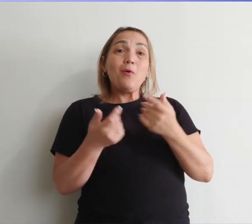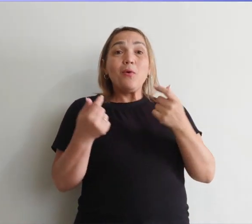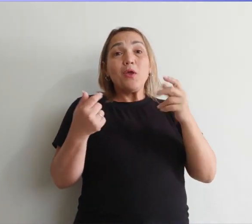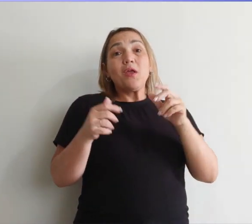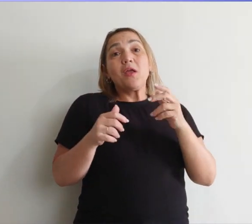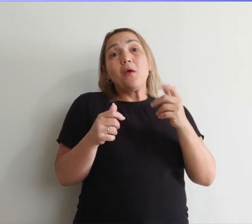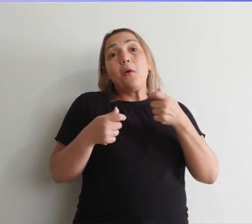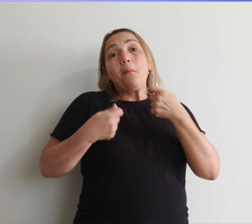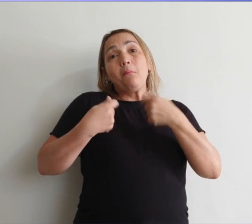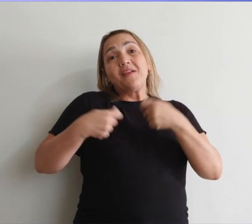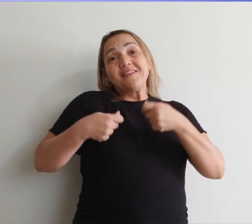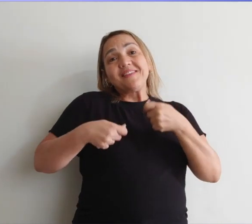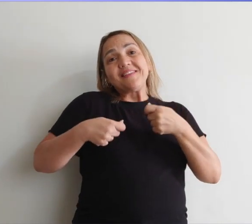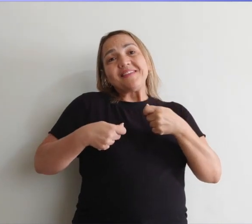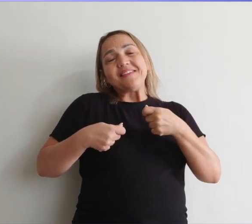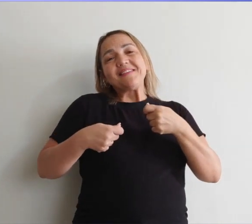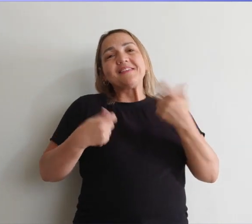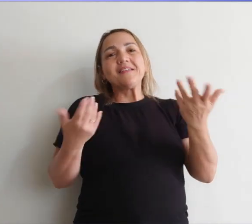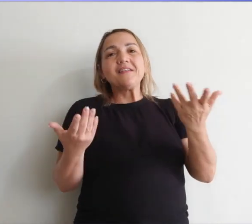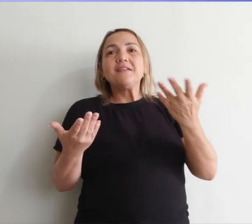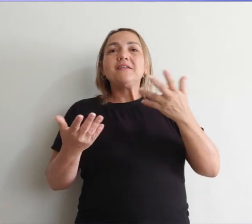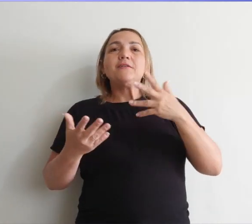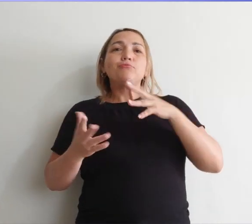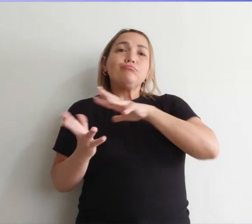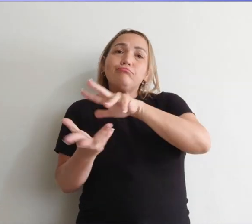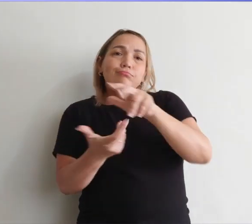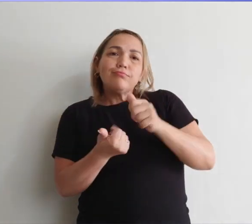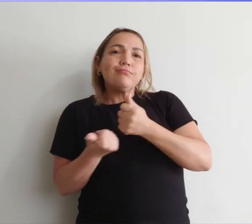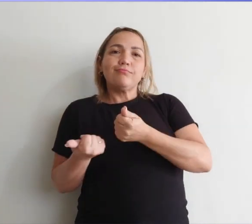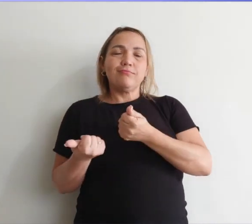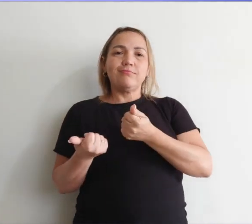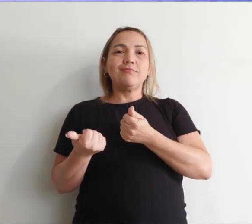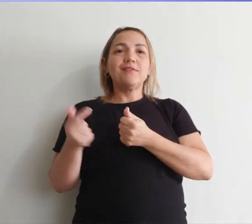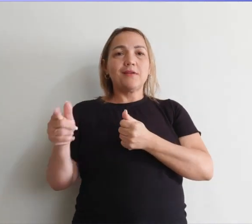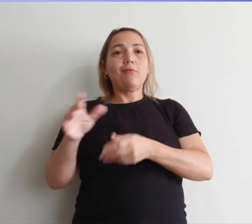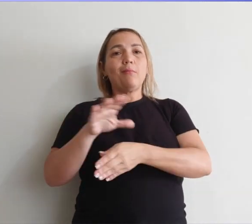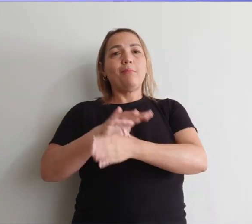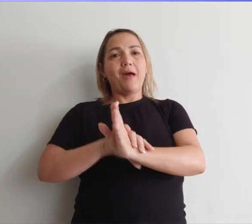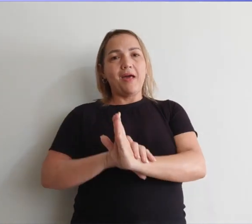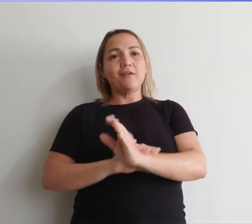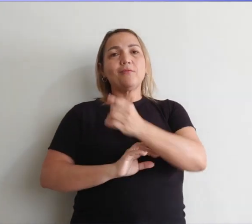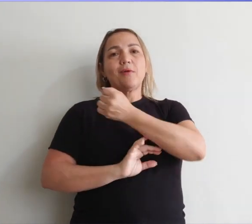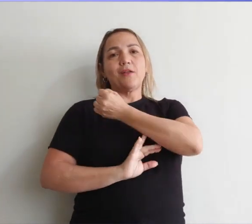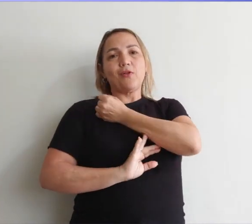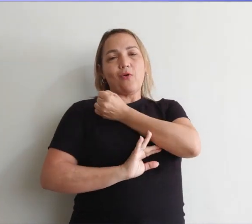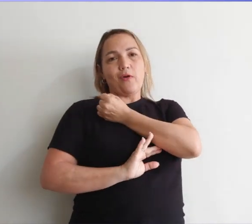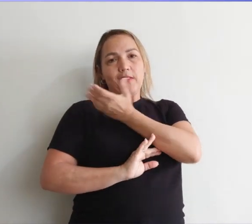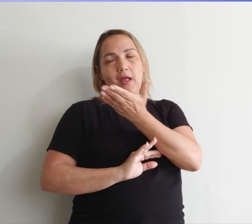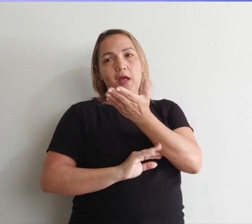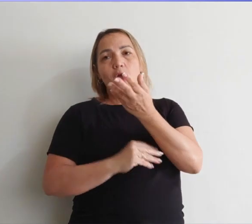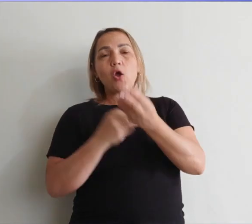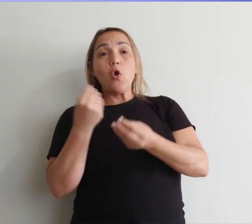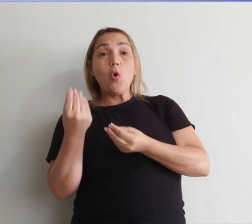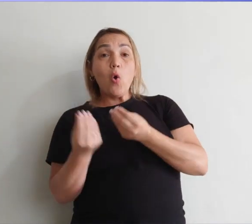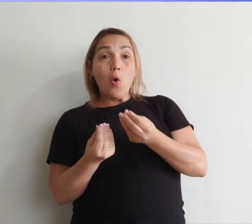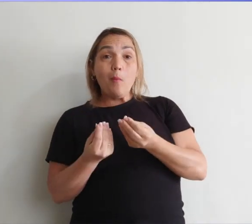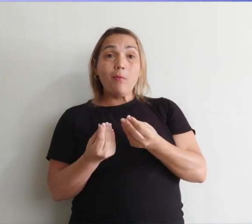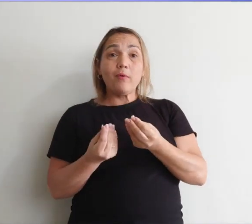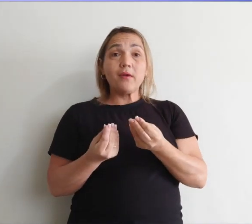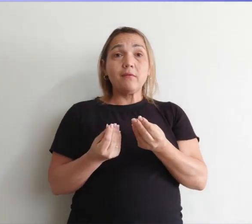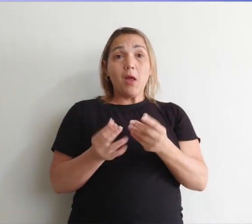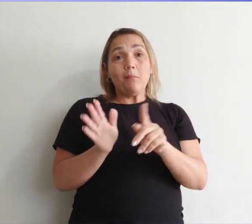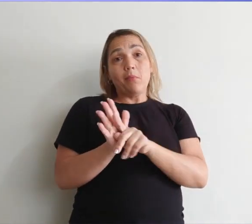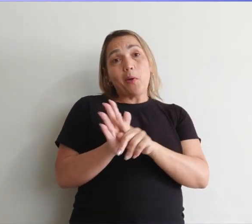necessidade do mercado. Então, eu passo a pessoa. Eu dou assim, uma nota, passar aquela história. Eu dou uma